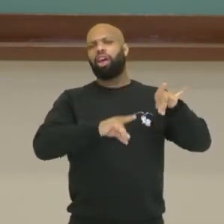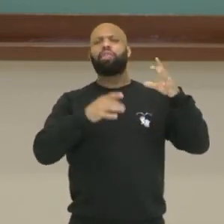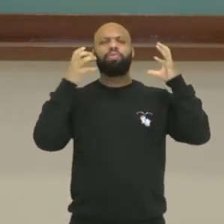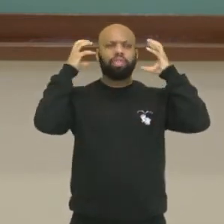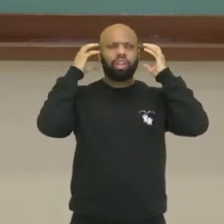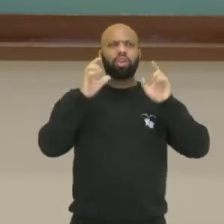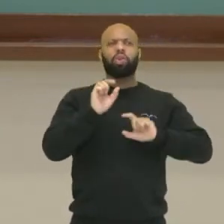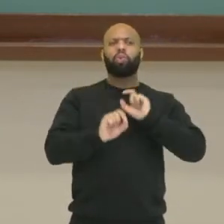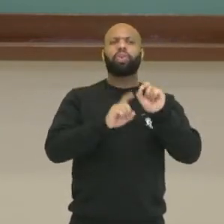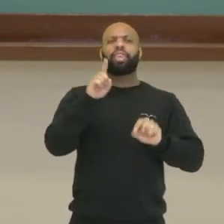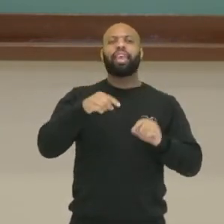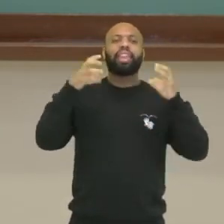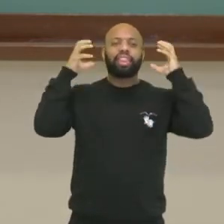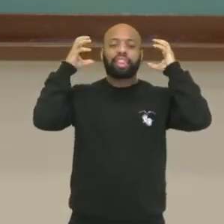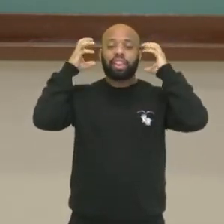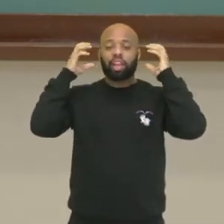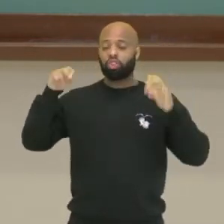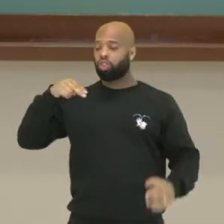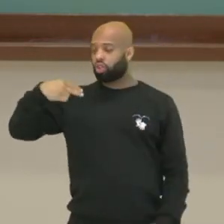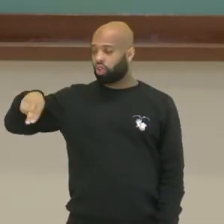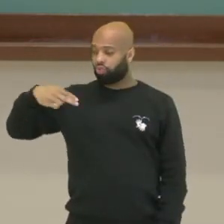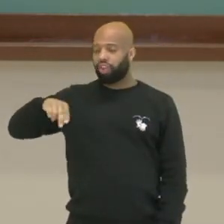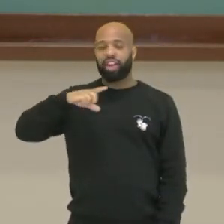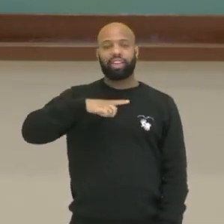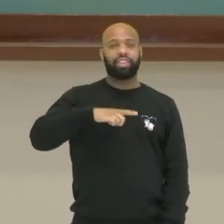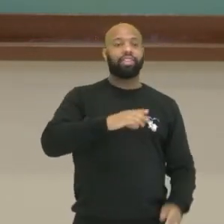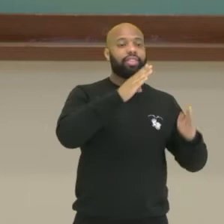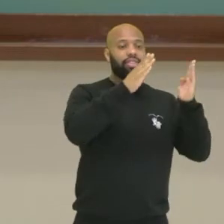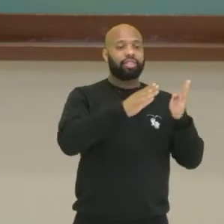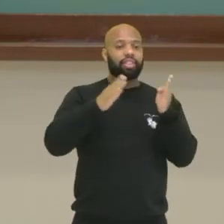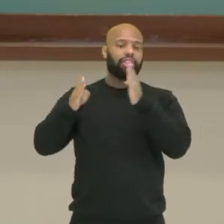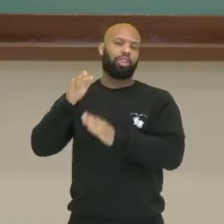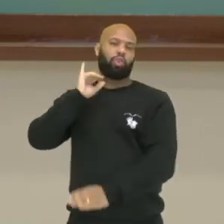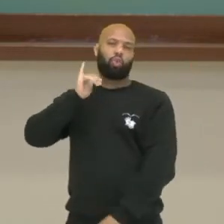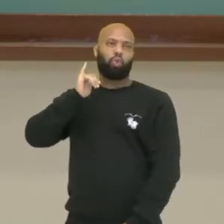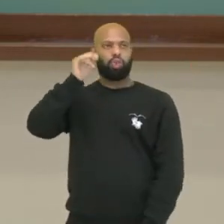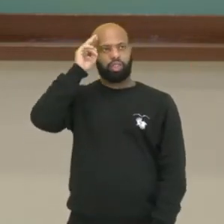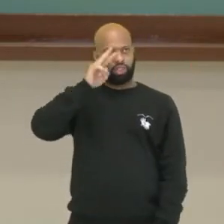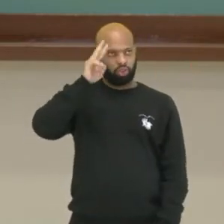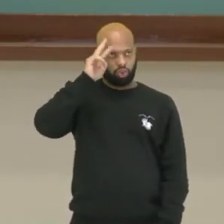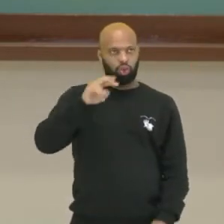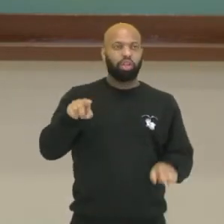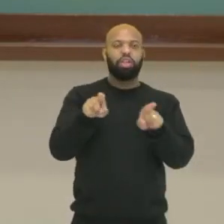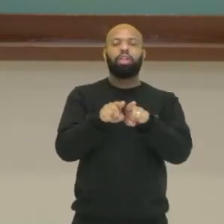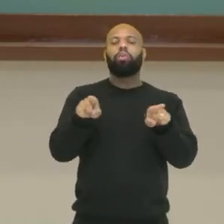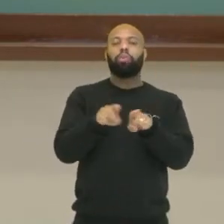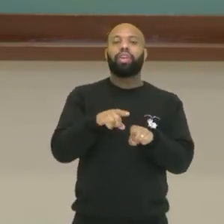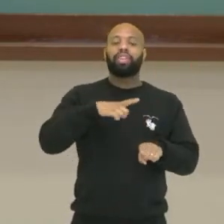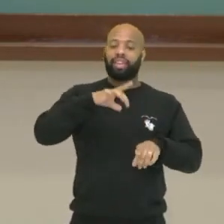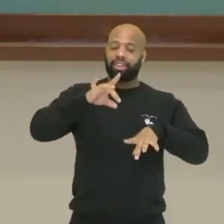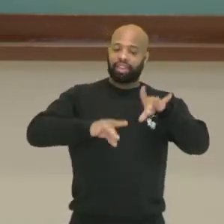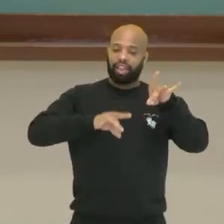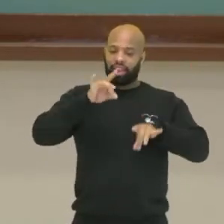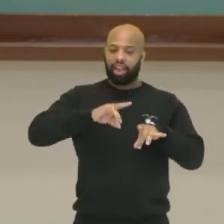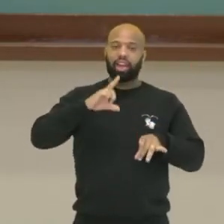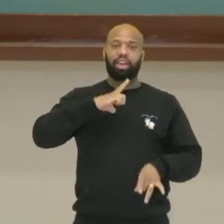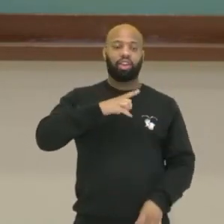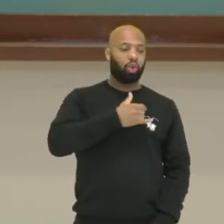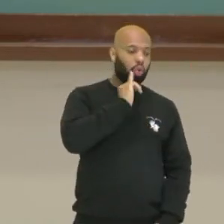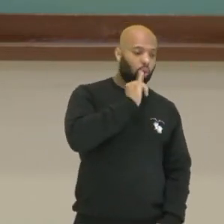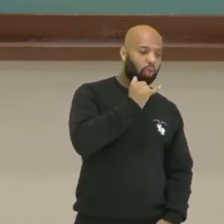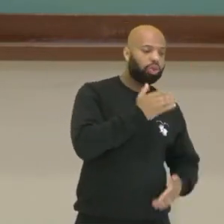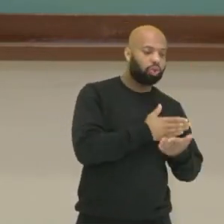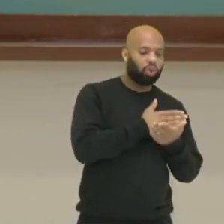radionovela? É uma história contada dividida em vários capítulos. E a radioteatro? Um espetáculo de teatro narrado do início ao